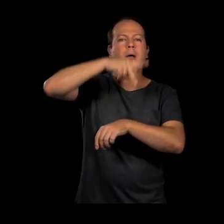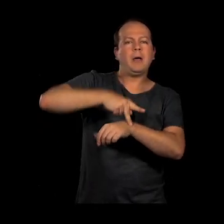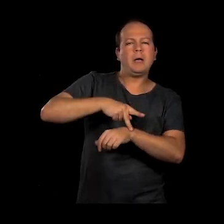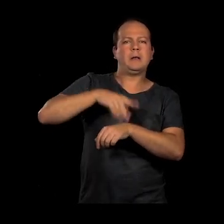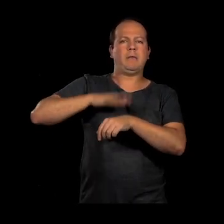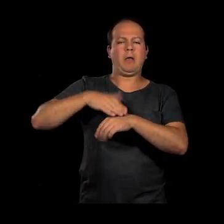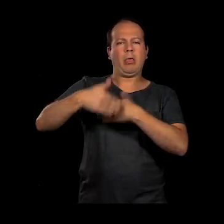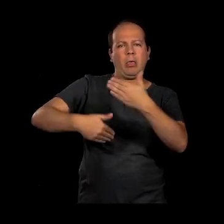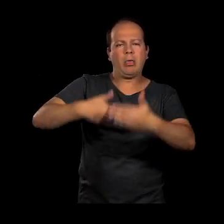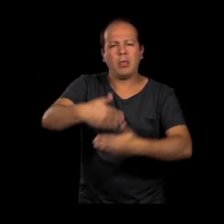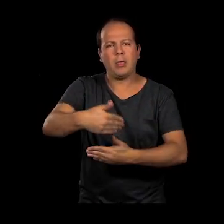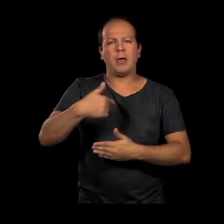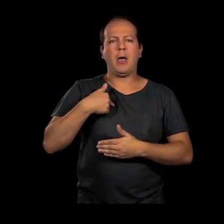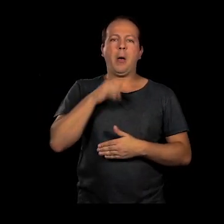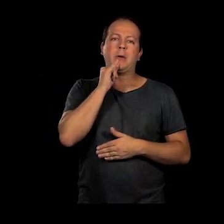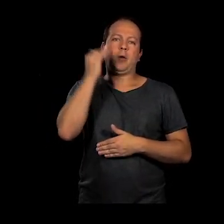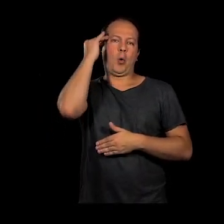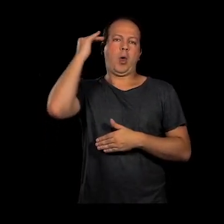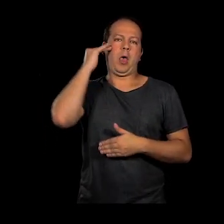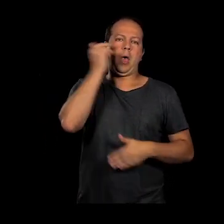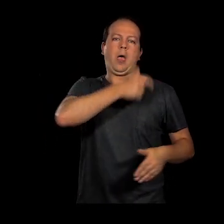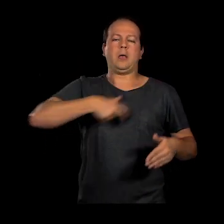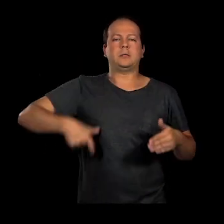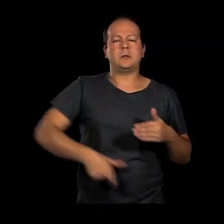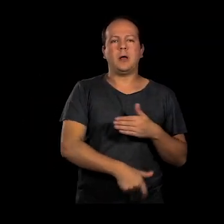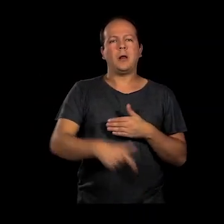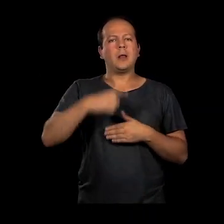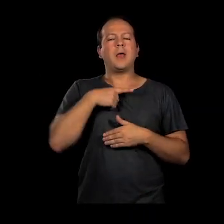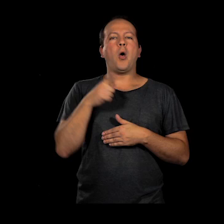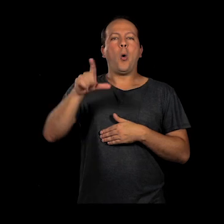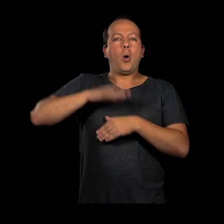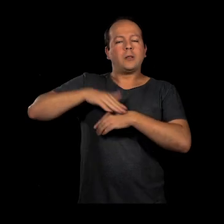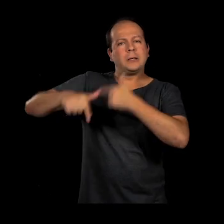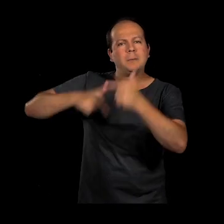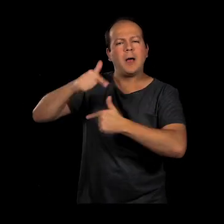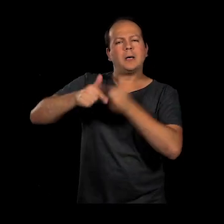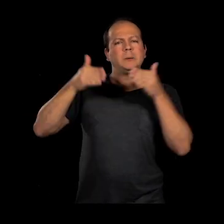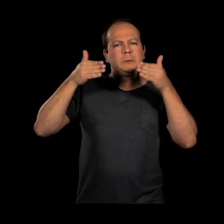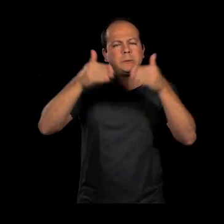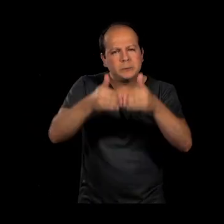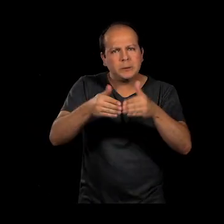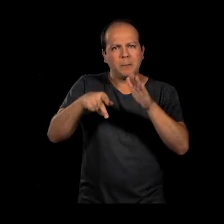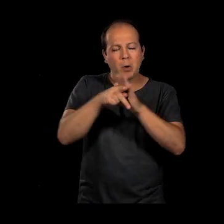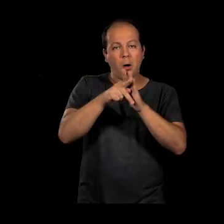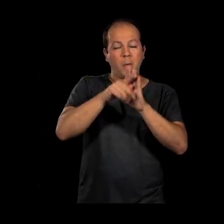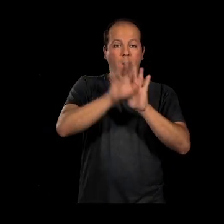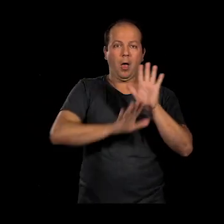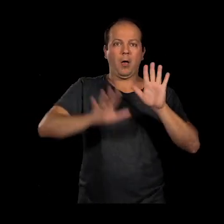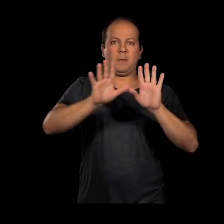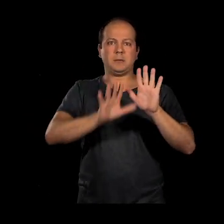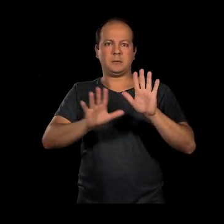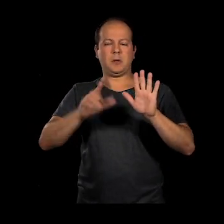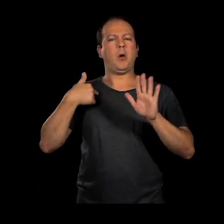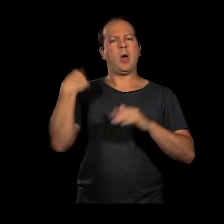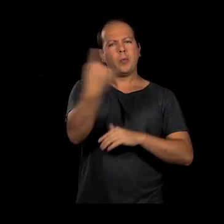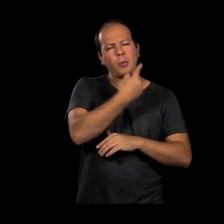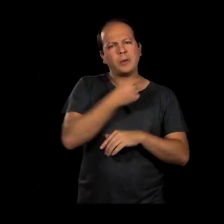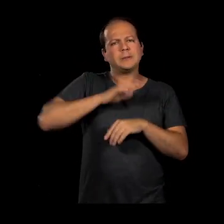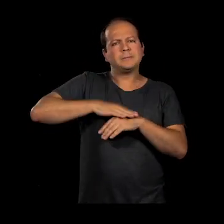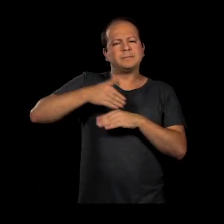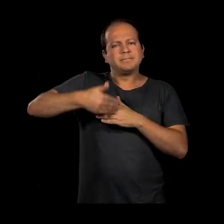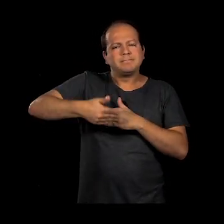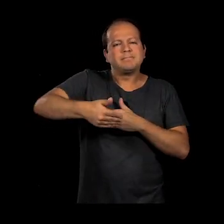se configurando, como Coreia, China, que é você pegar um trabalho e prestar um serviço de animação. A nossa produção vem sempre